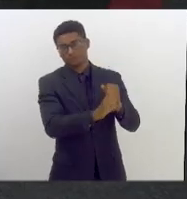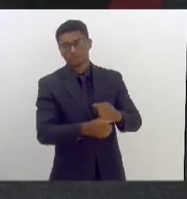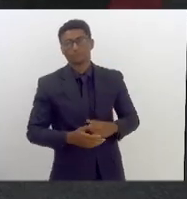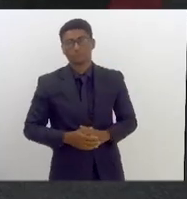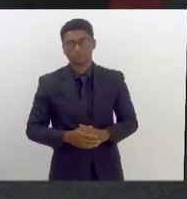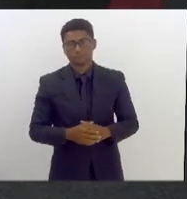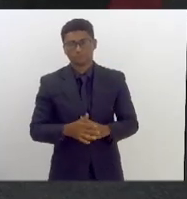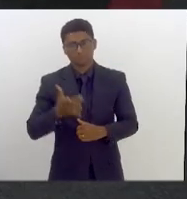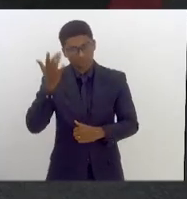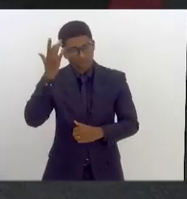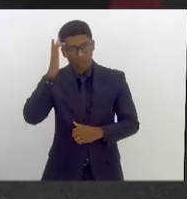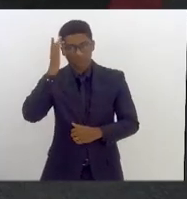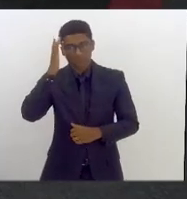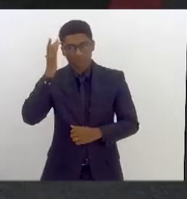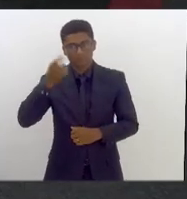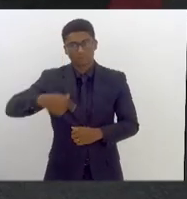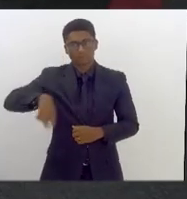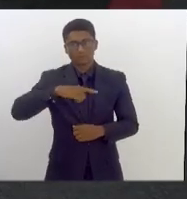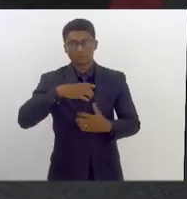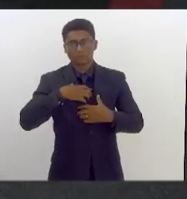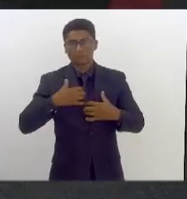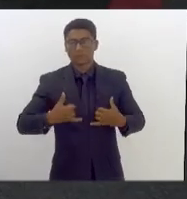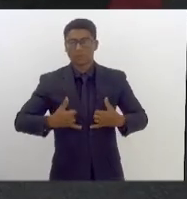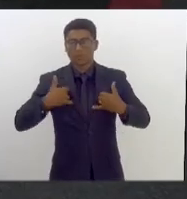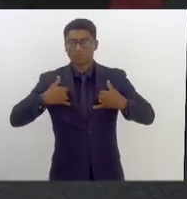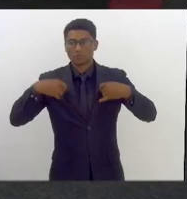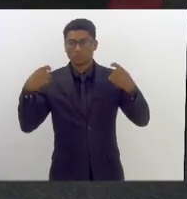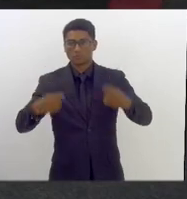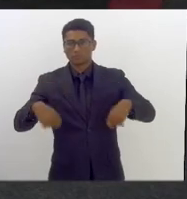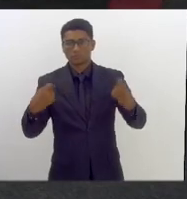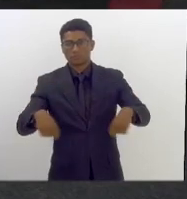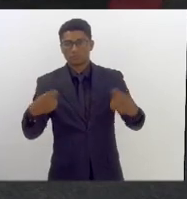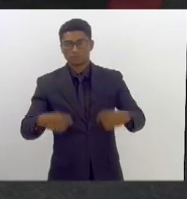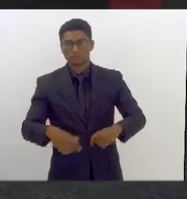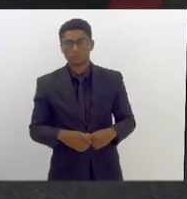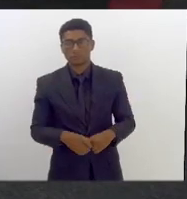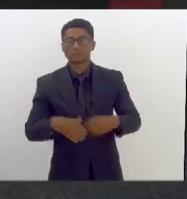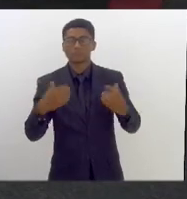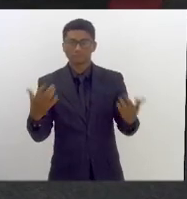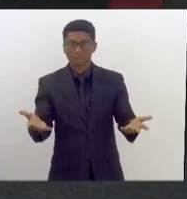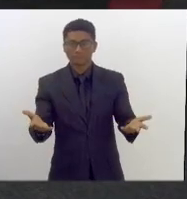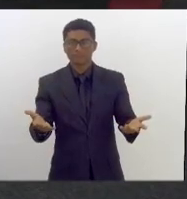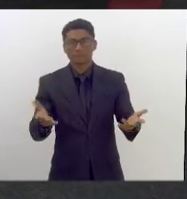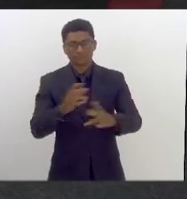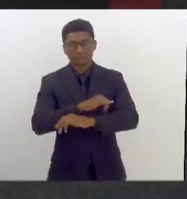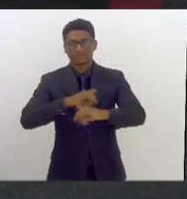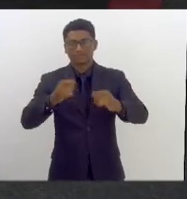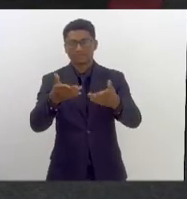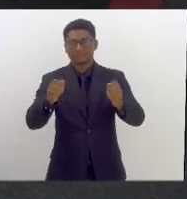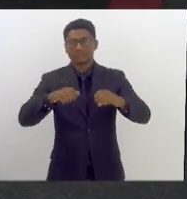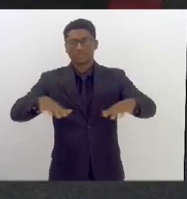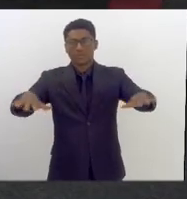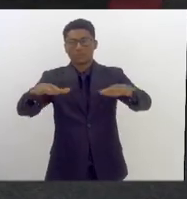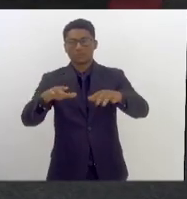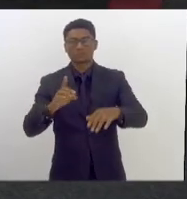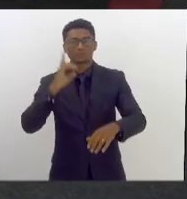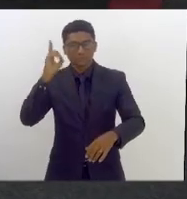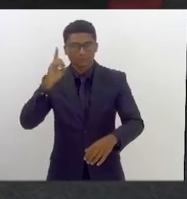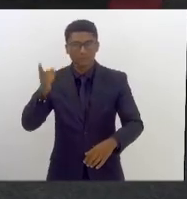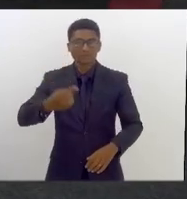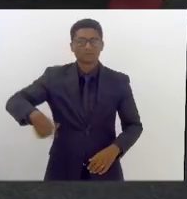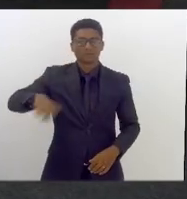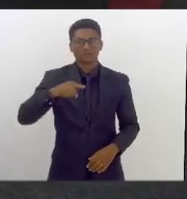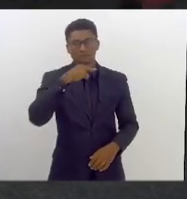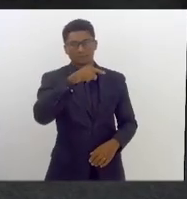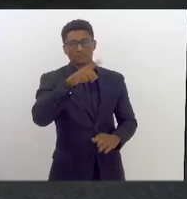acho que a gente tem que ter orgulho dele, como eu tenho, né? Então, fica aqui só esse comunicado a todos os meus colegas deputados, que nós estamos lá